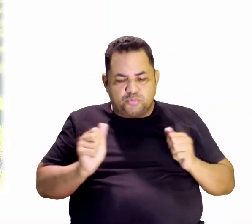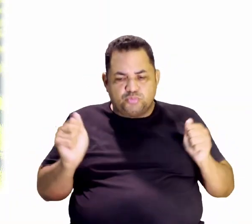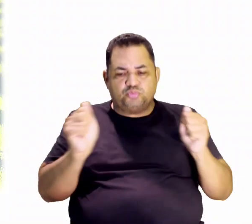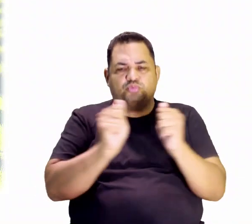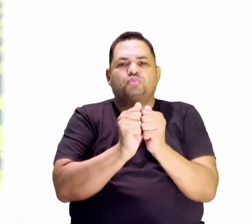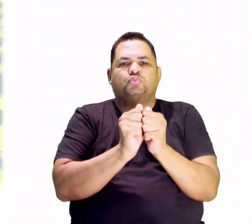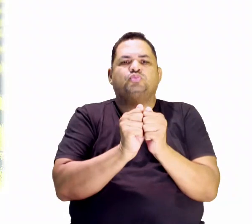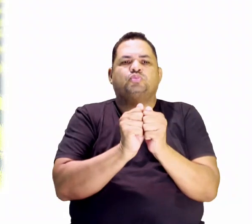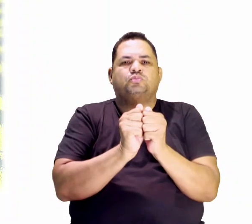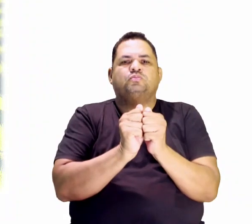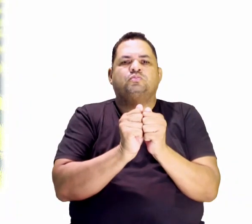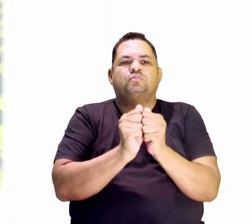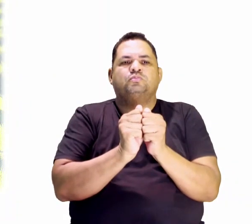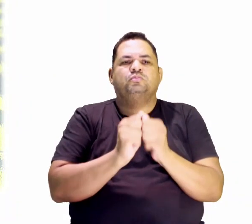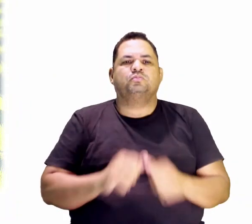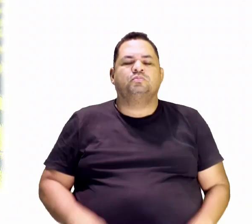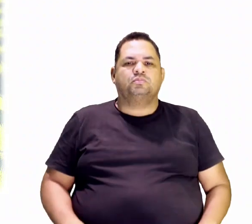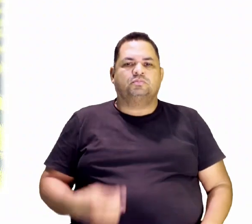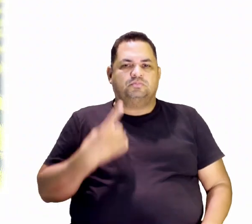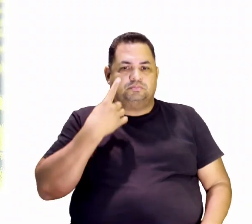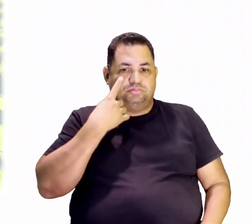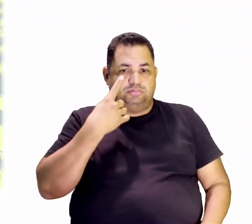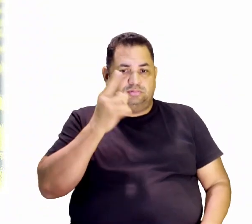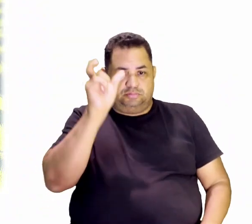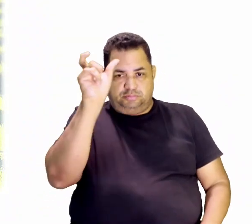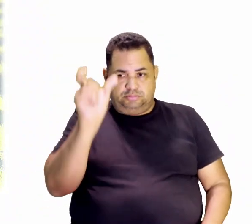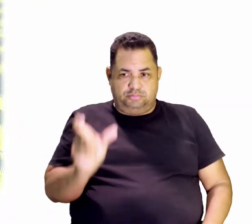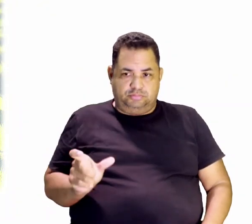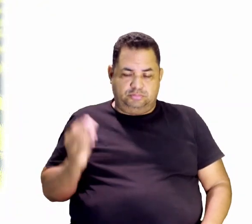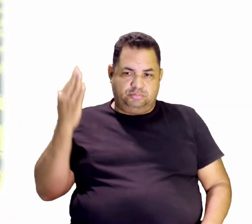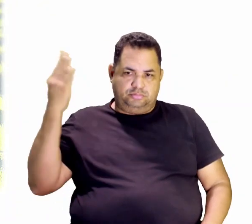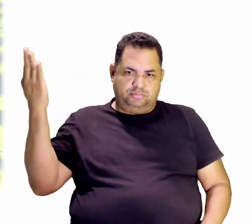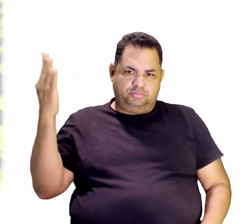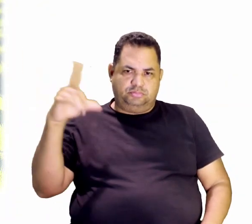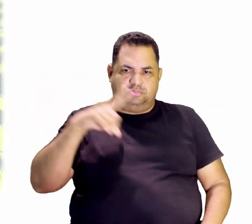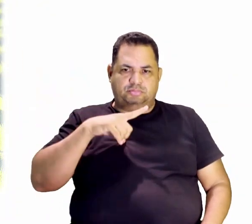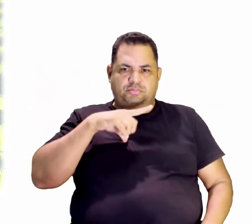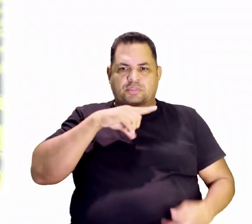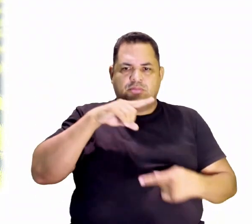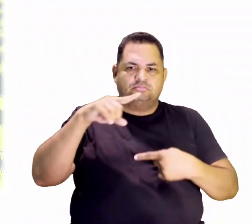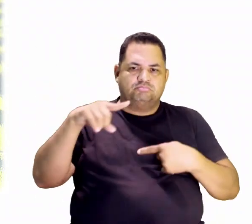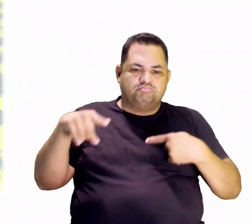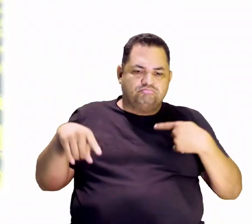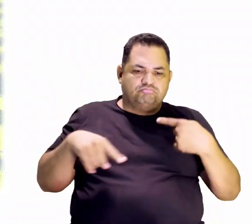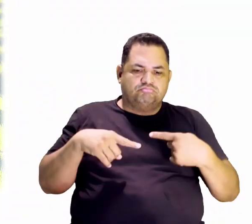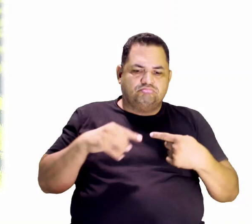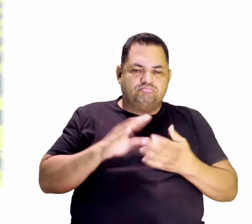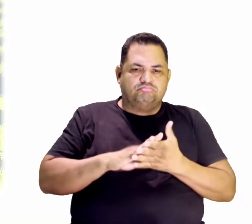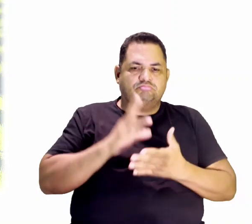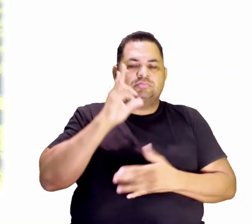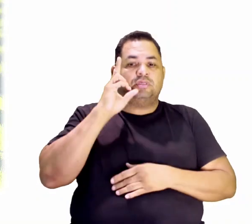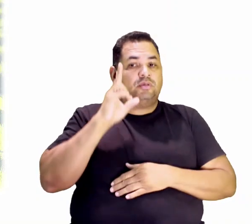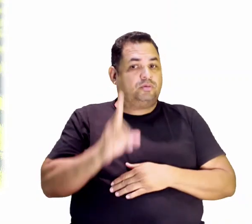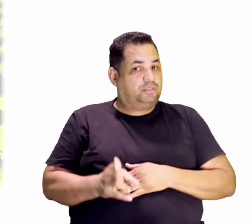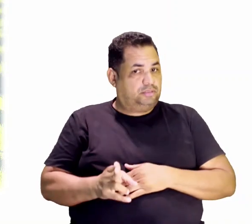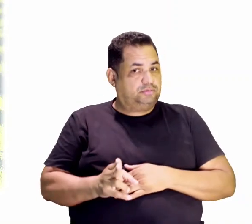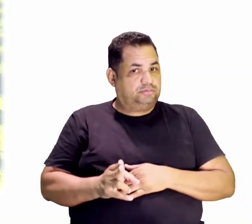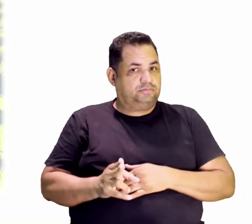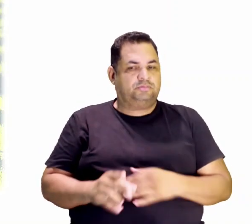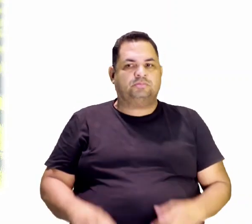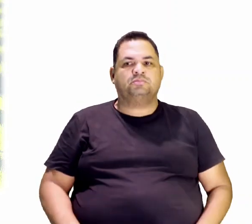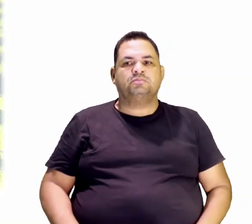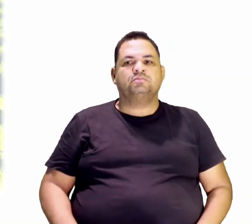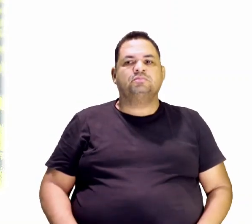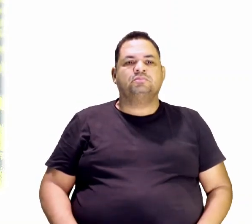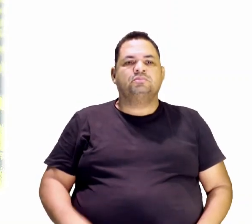gente observa? Que esses indivíduos, eles têm interesses em comum, certo? Que a gente já vem falando desde o início da aula, e eles